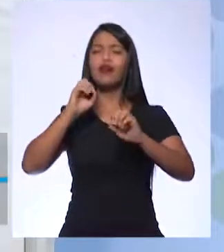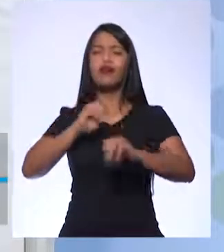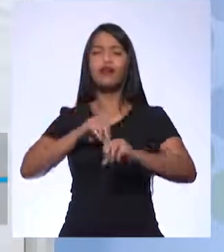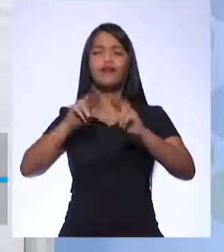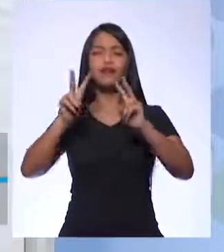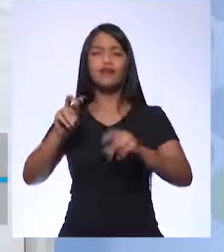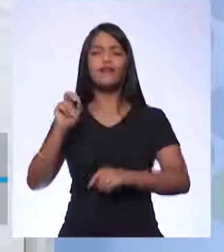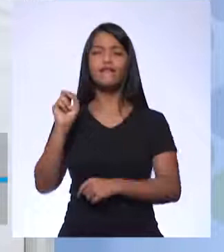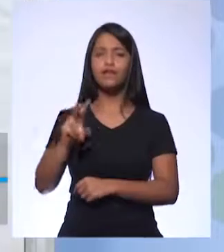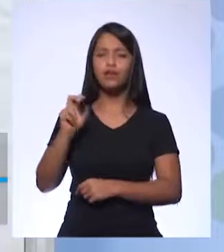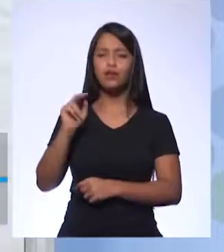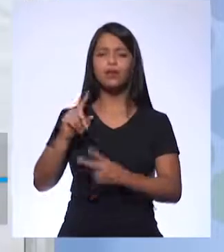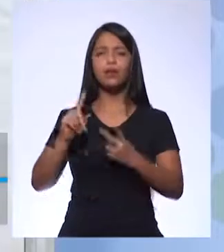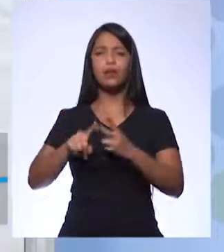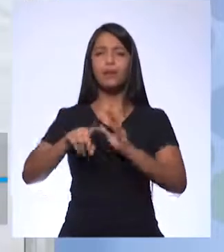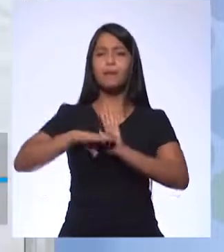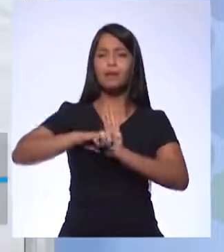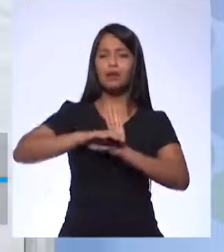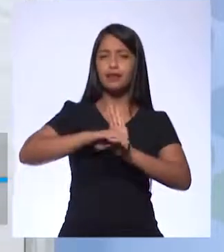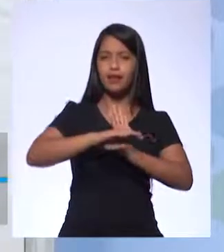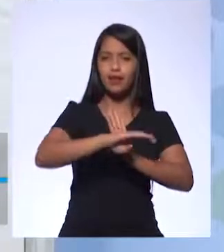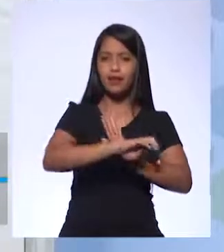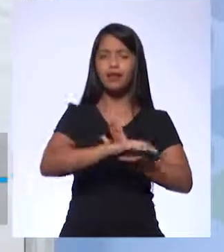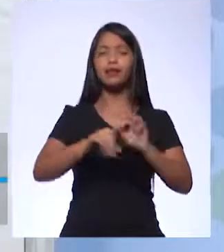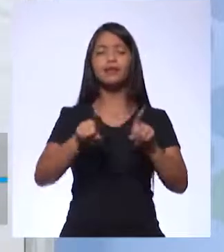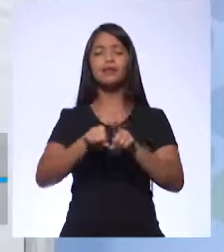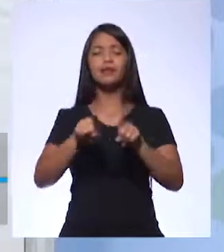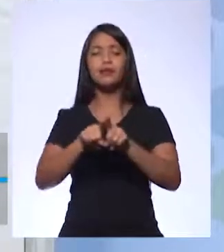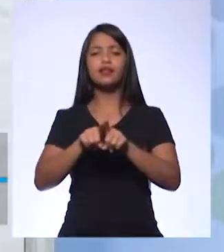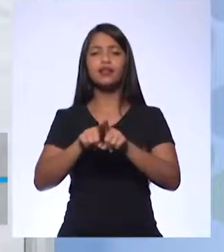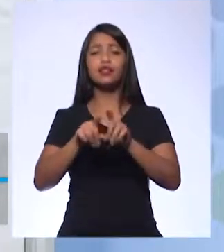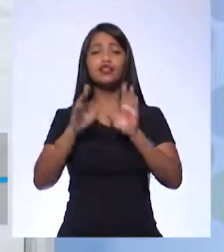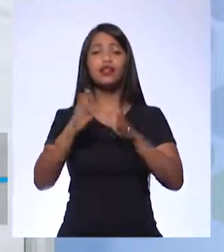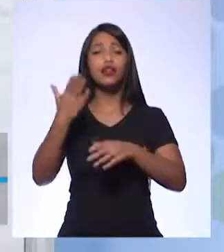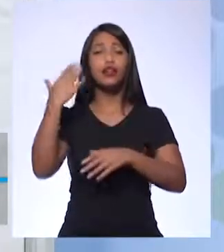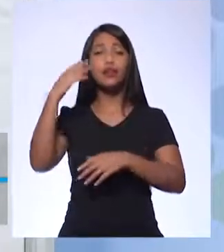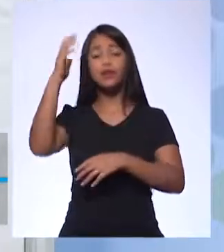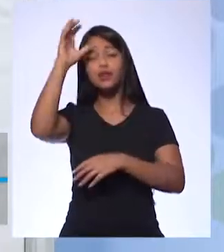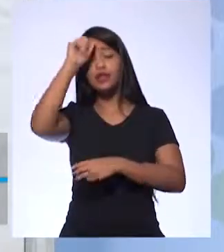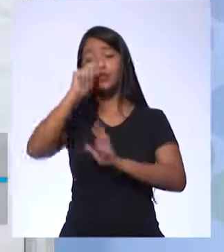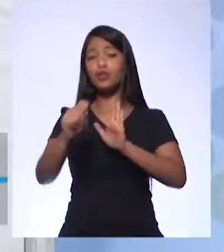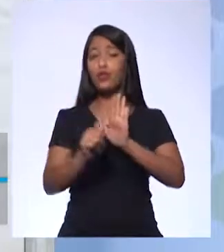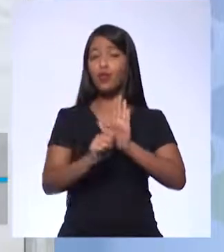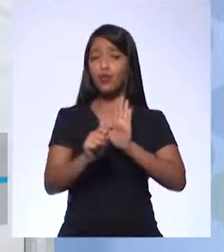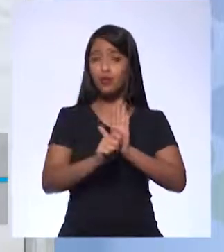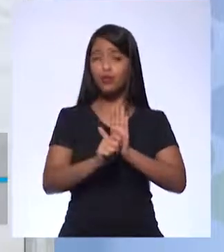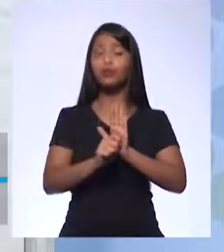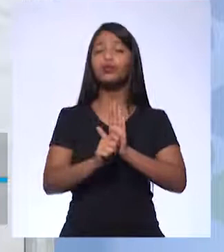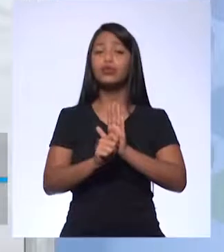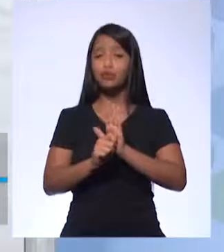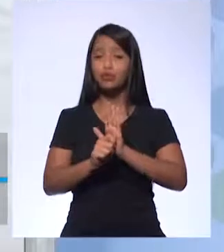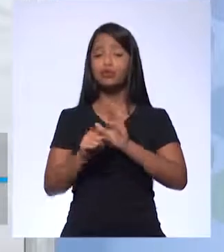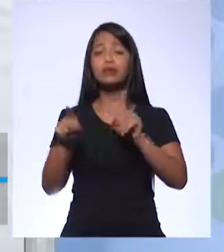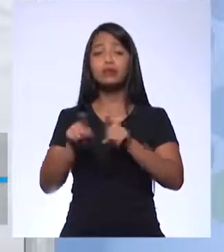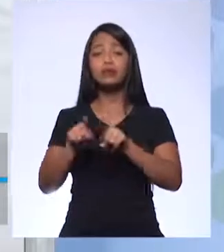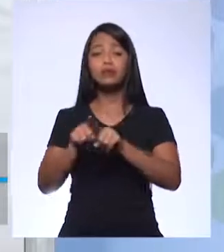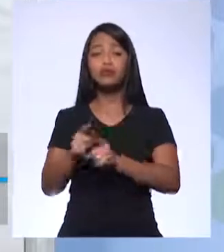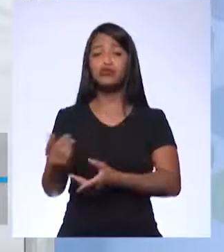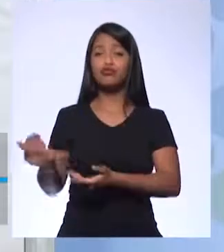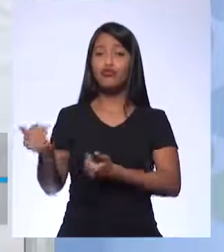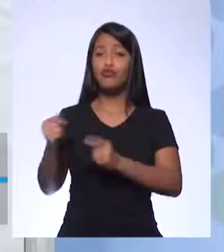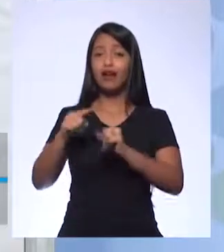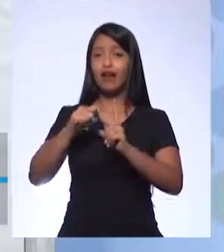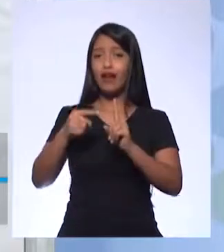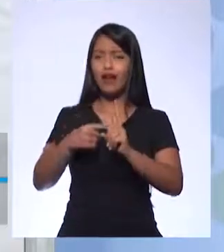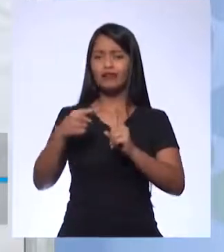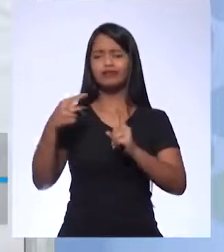sobre bactéria, né, já falamos aí até sobre drogas, a gente falou um pouquinho, né, falou sobre gravidez na adolescência, falou um monte